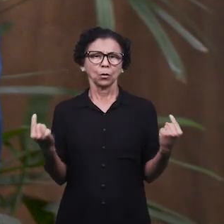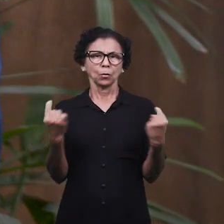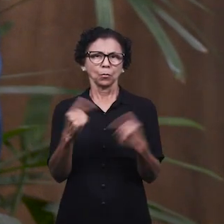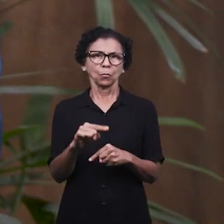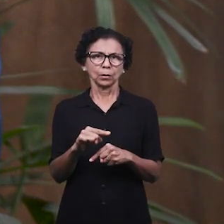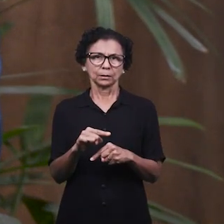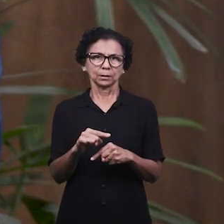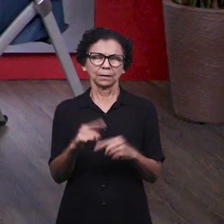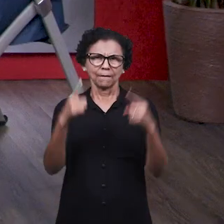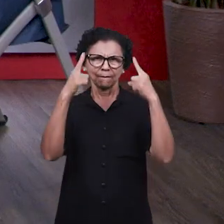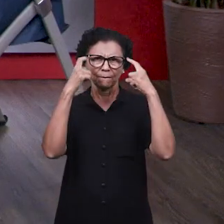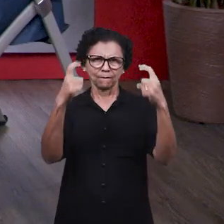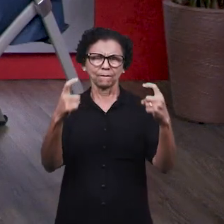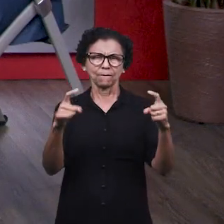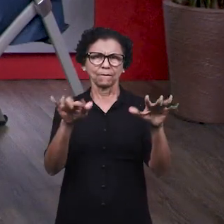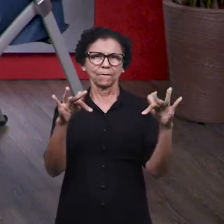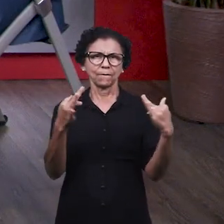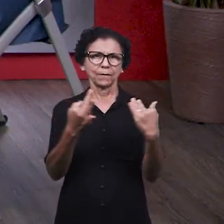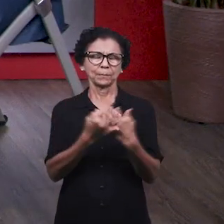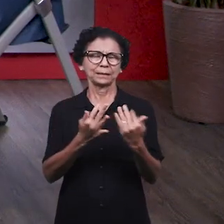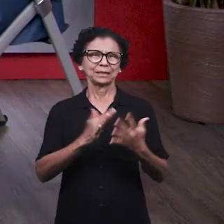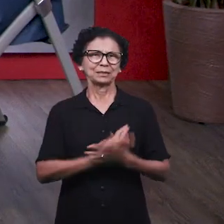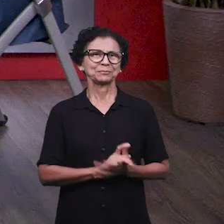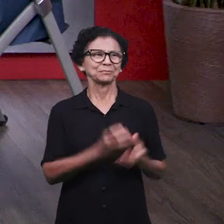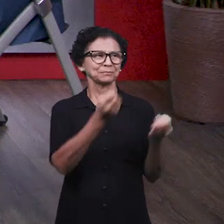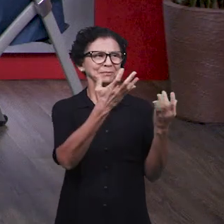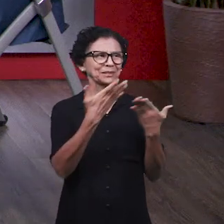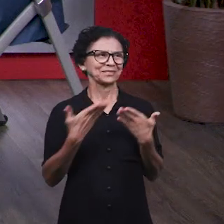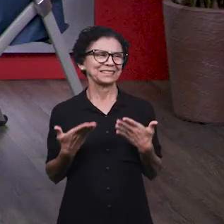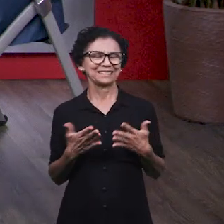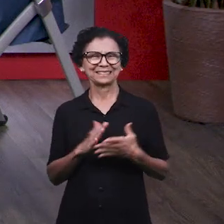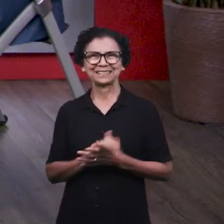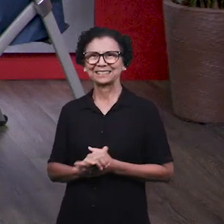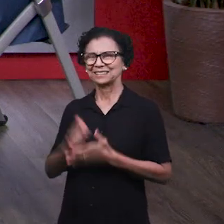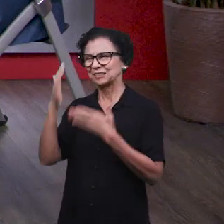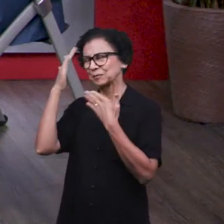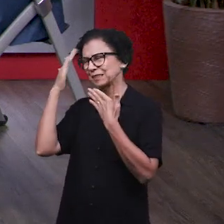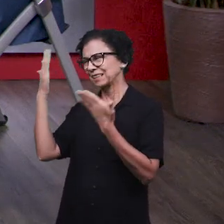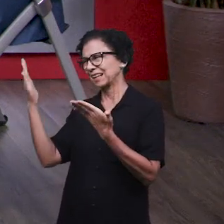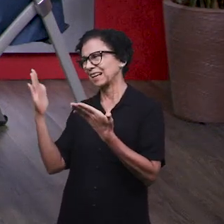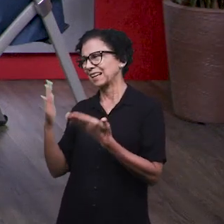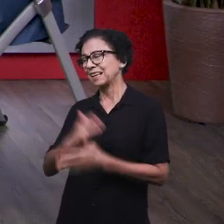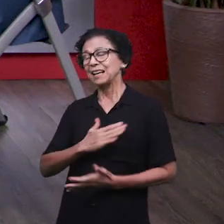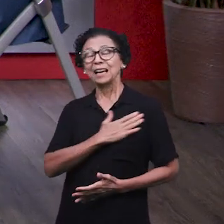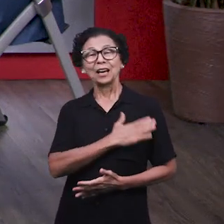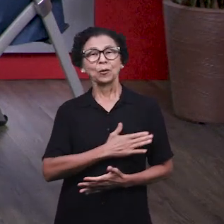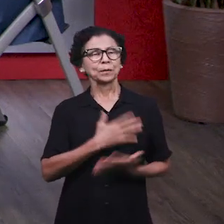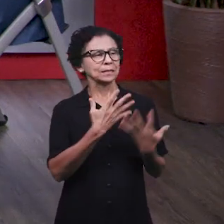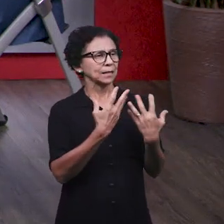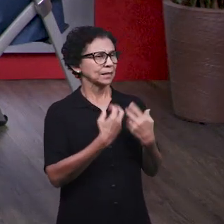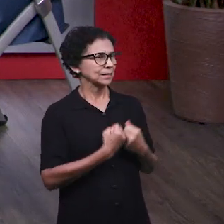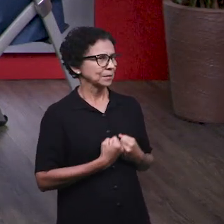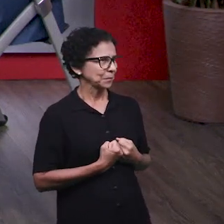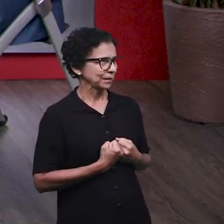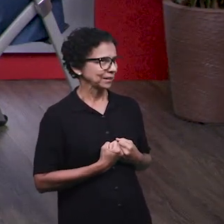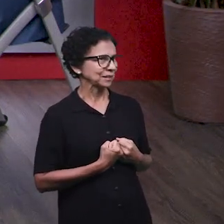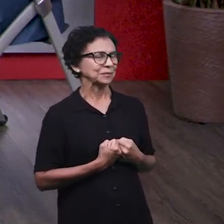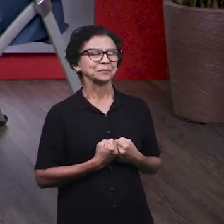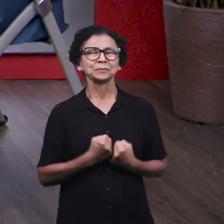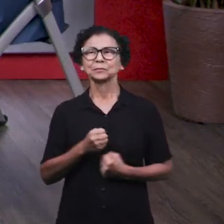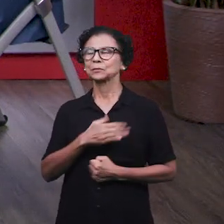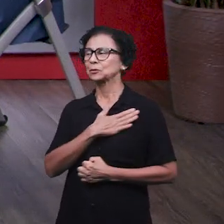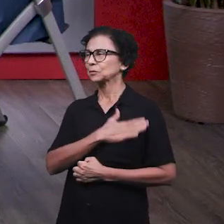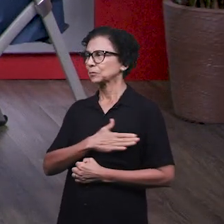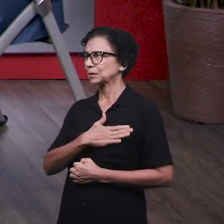familiar. Doutora Hermínia Azzurri, seja muito bem-vinda. Muito obrigada. É um prazer ter a senhora aqui conosco. O prazer é